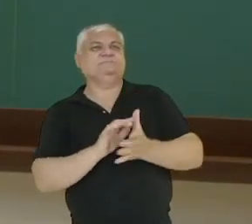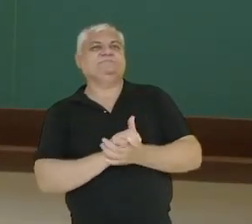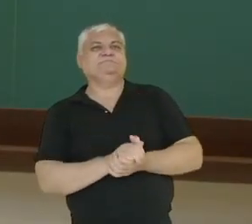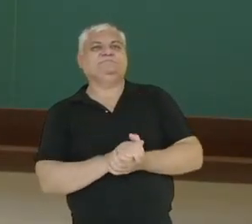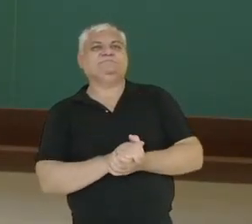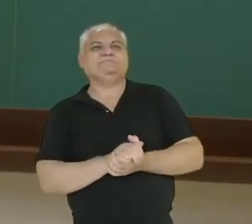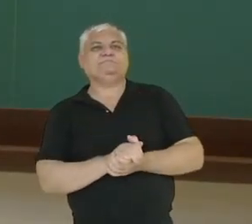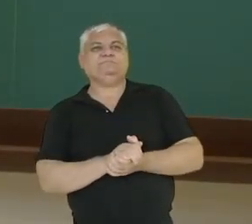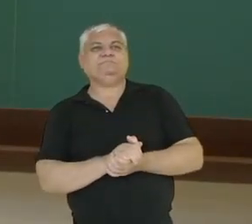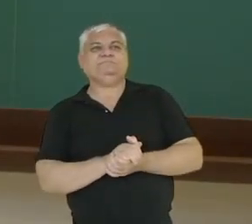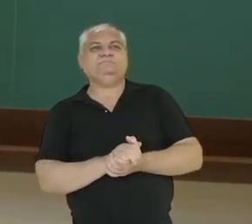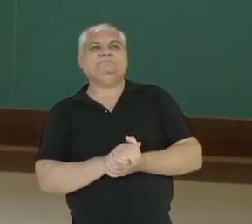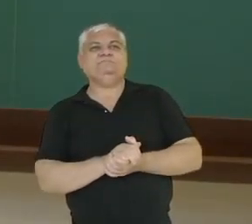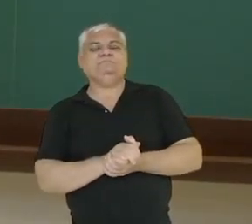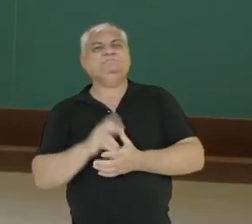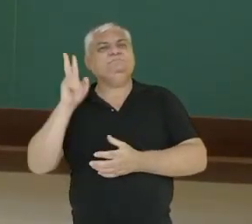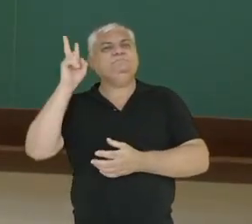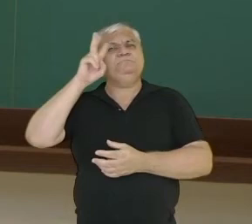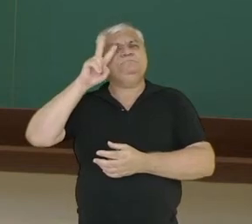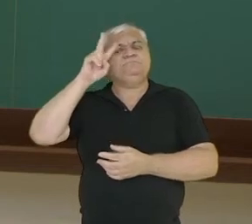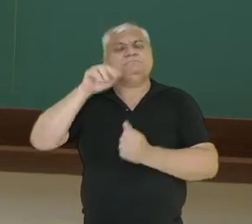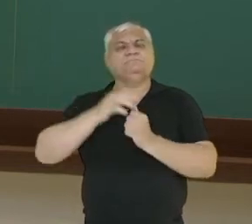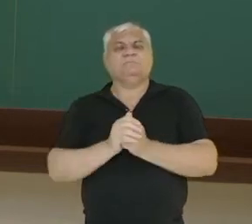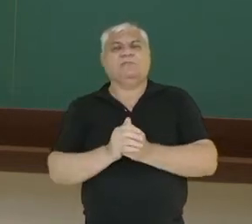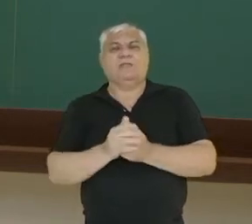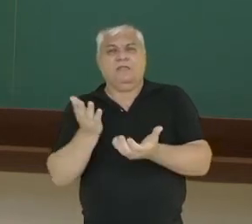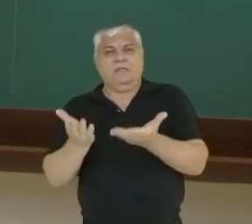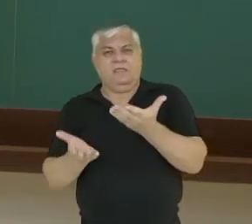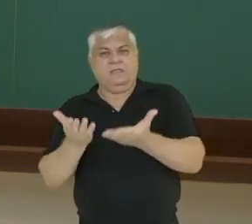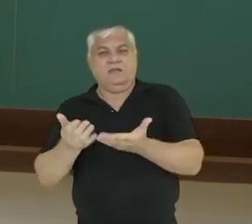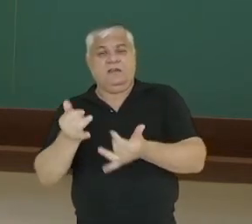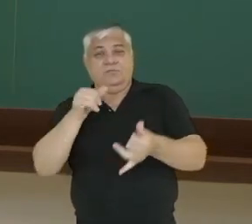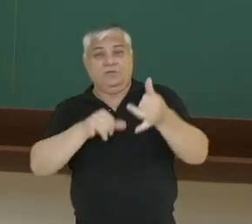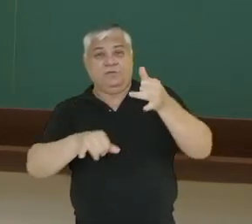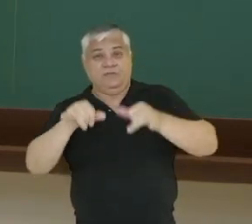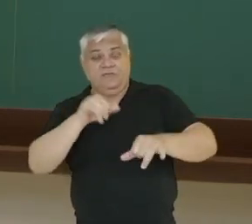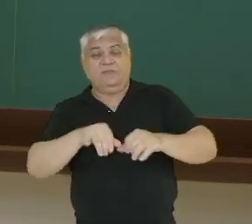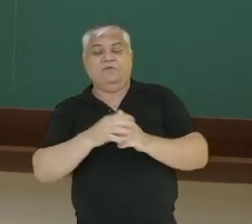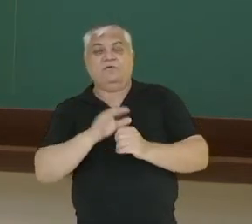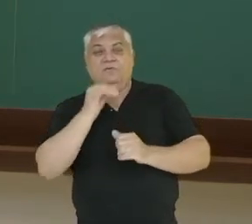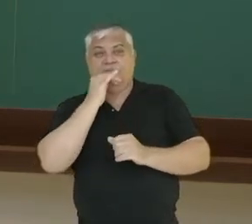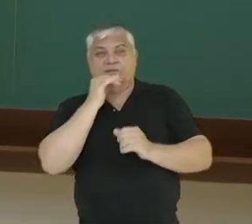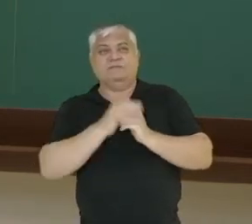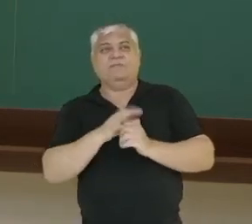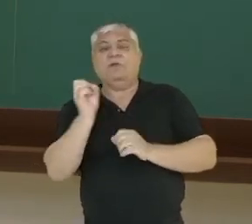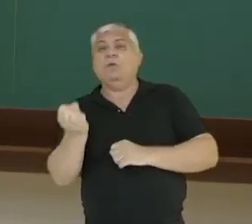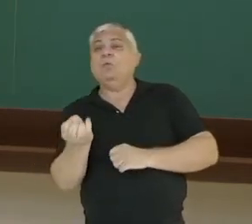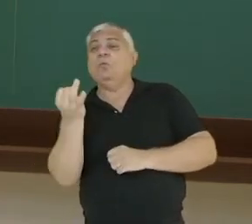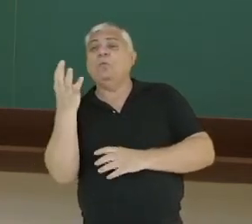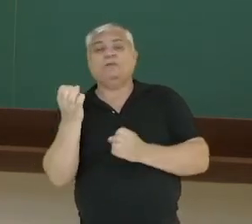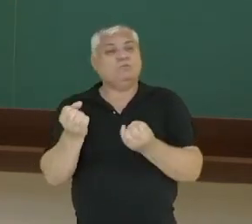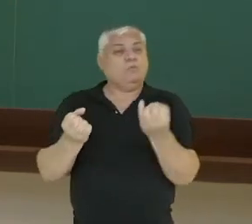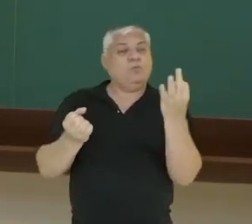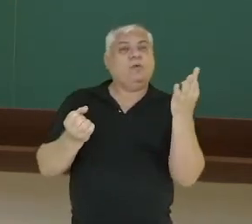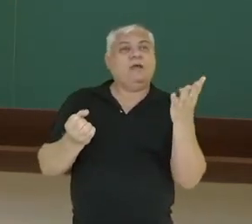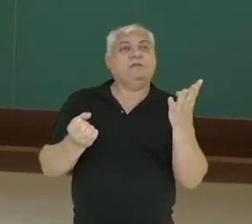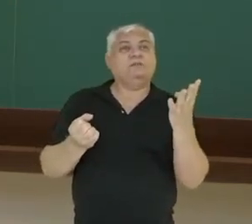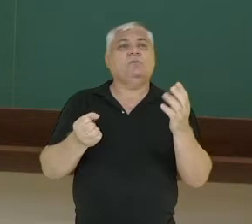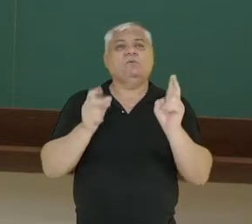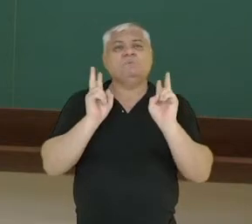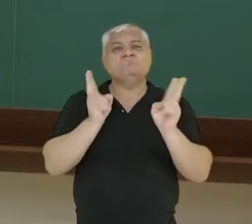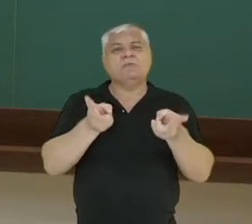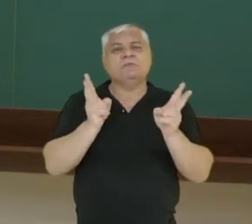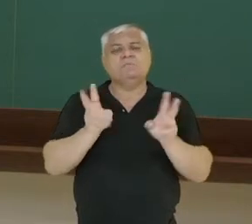um pouco do histórico, tá? Equilíbrio químico é a situação em que a proporção entre reagentes e produto numa reação química se